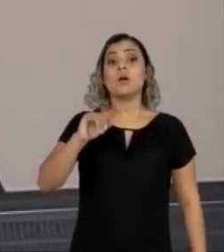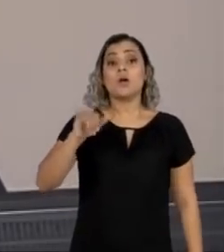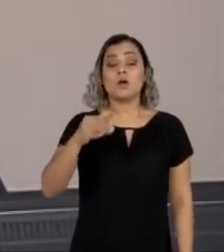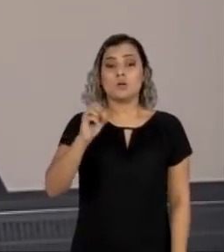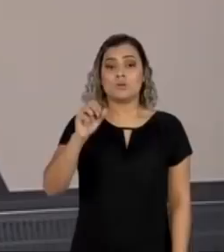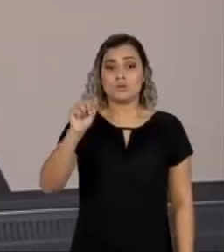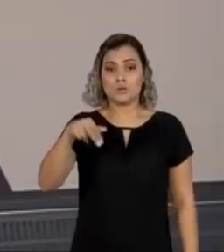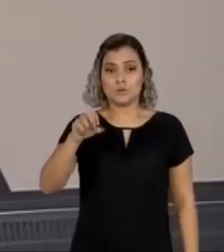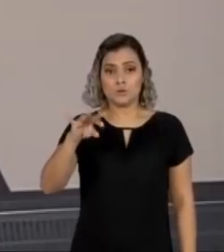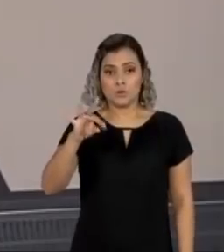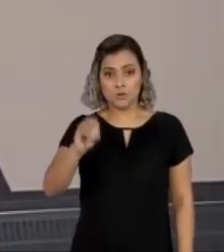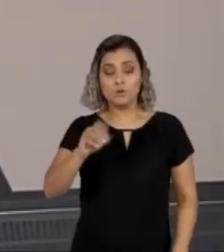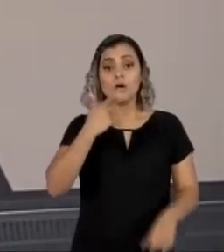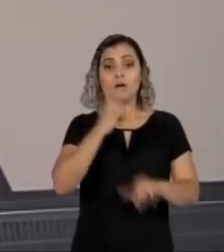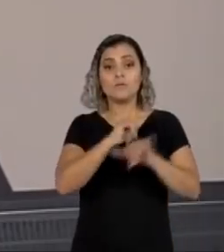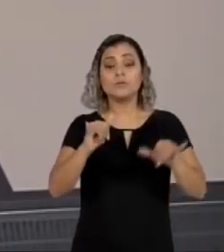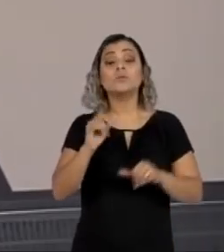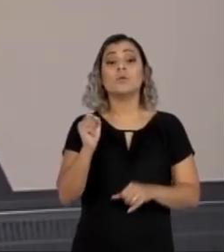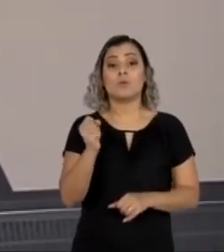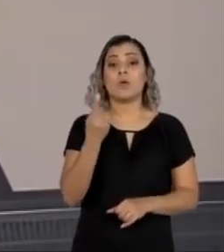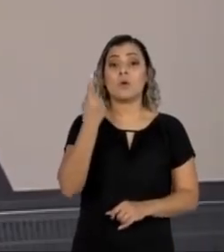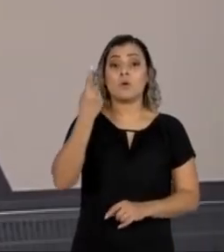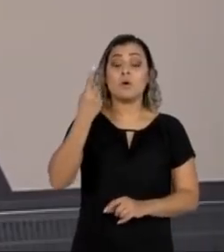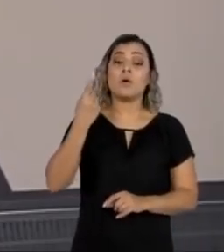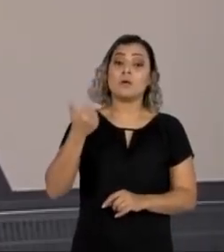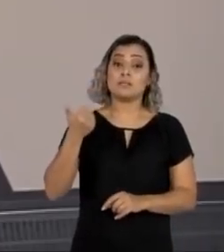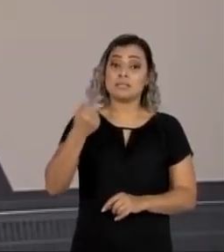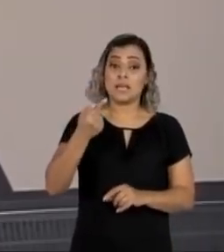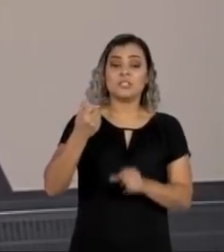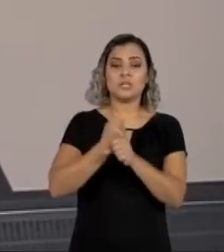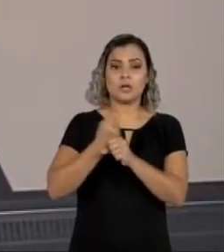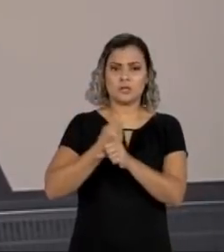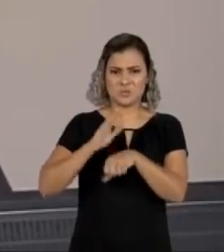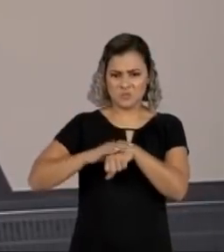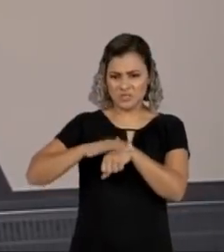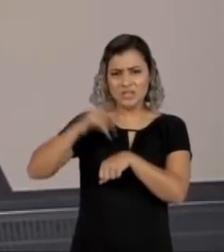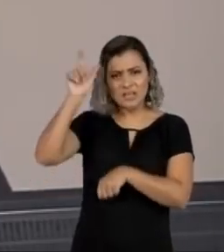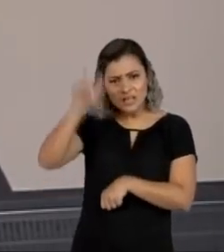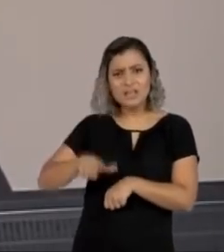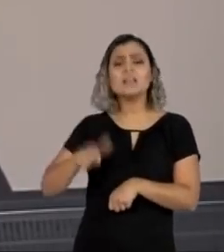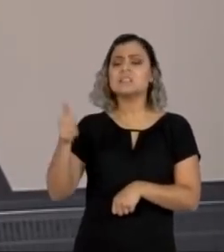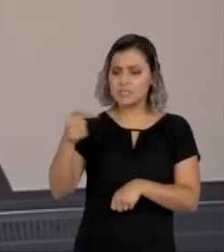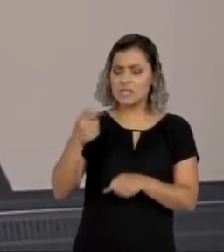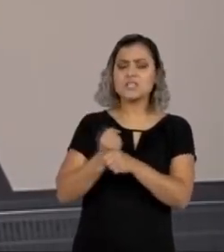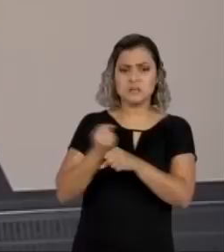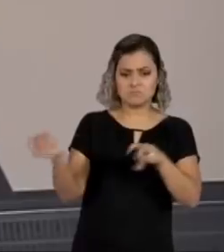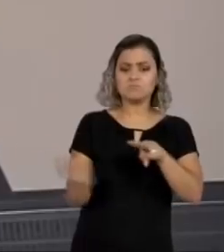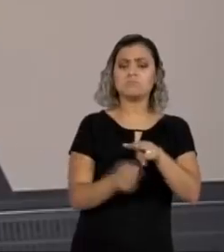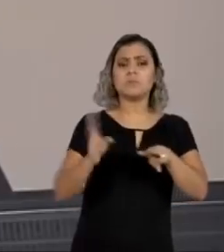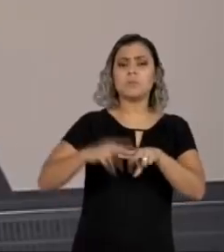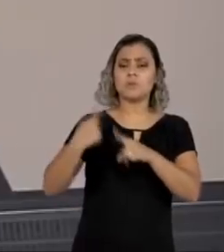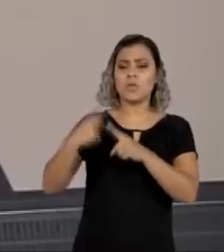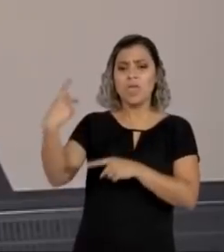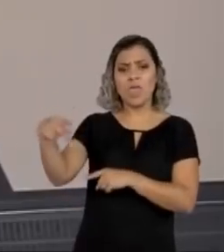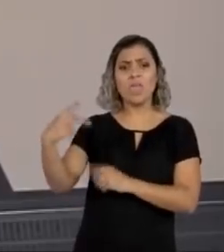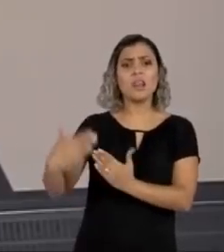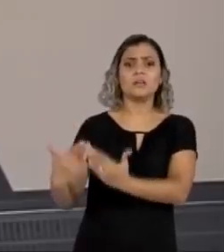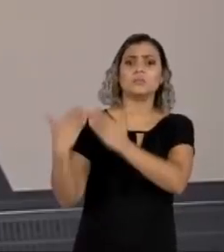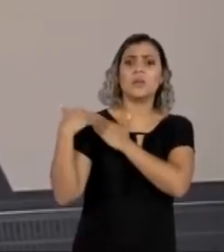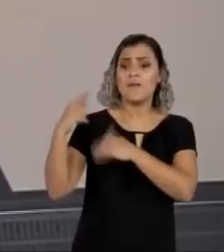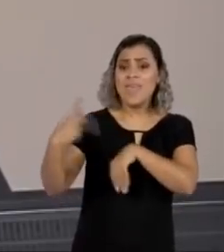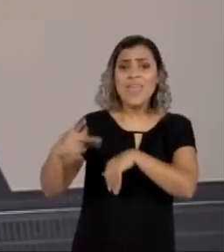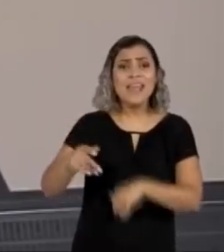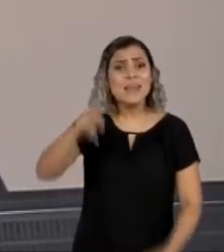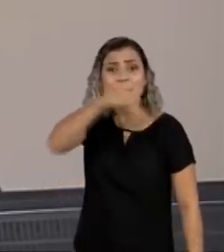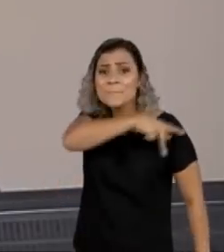1 mês e 10 dias. Infelizmente, a responsabilidade do ex-presidente Lula é bastante elevada, ocupava o grau de